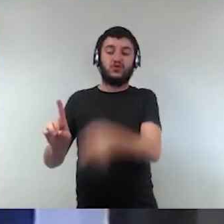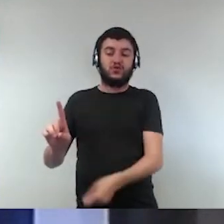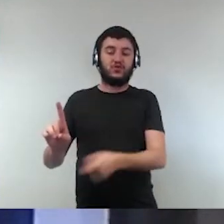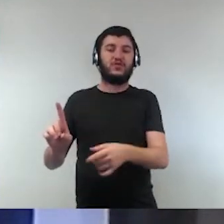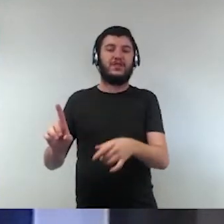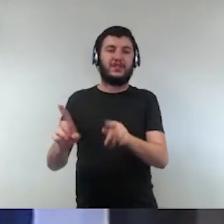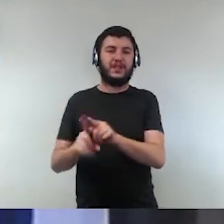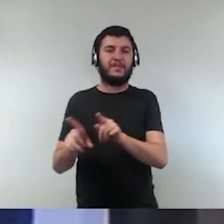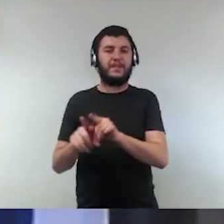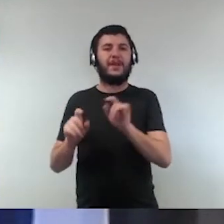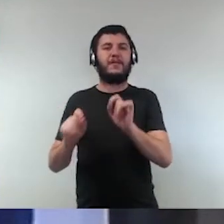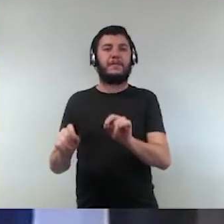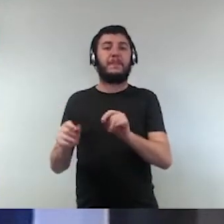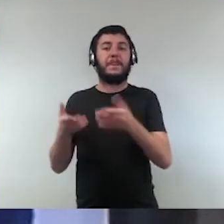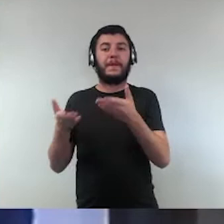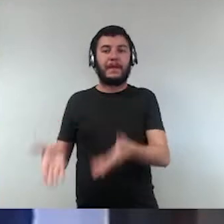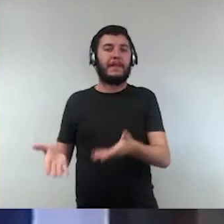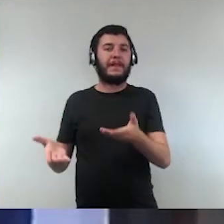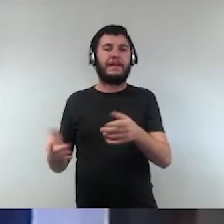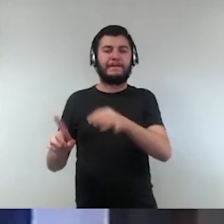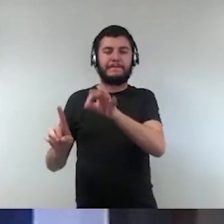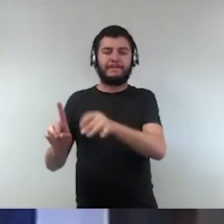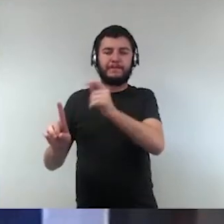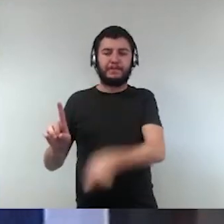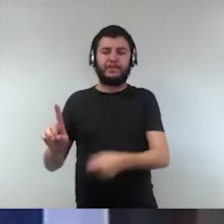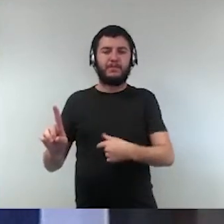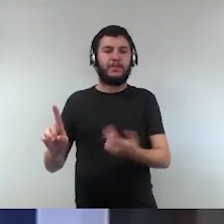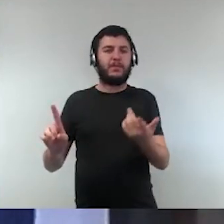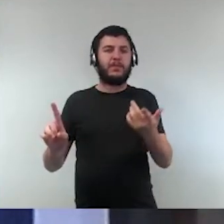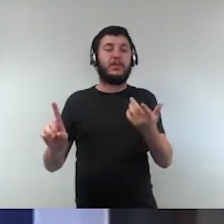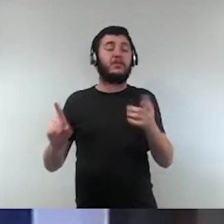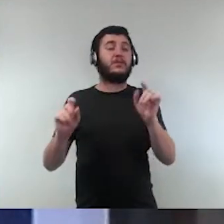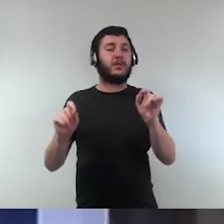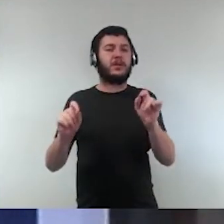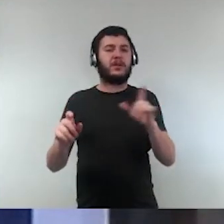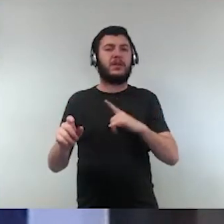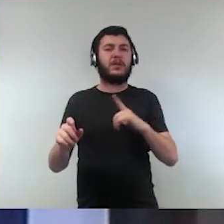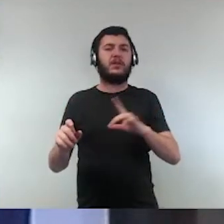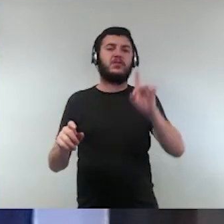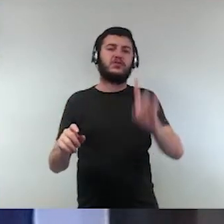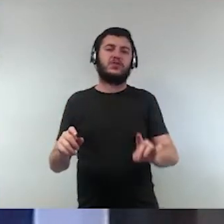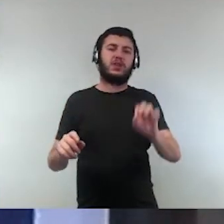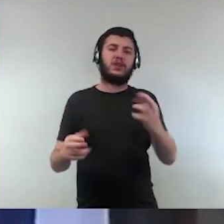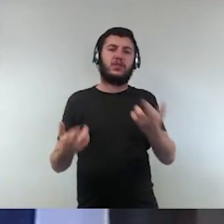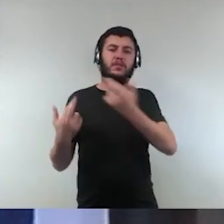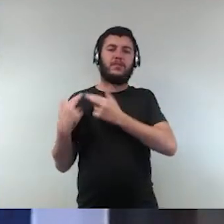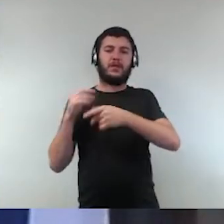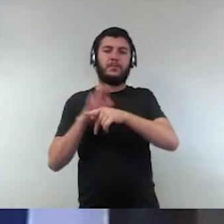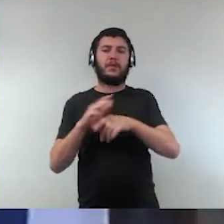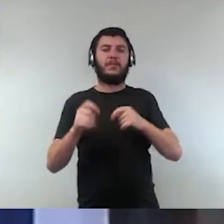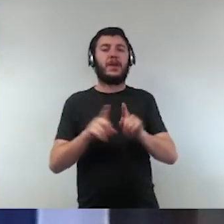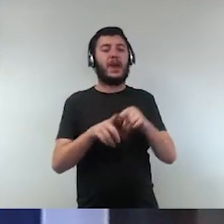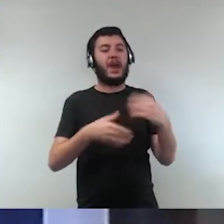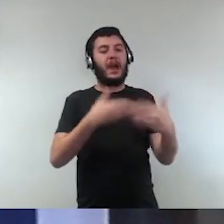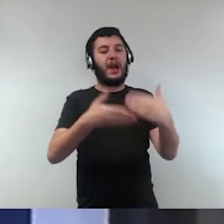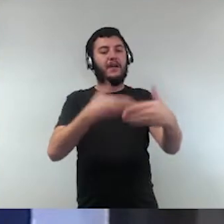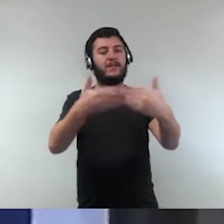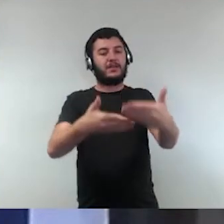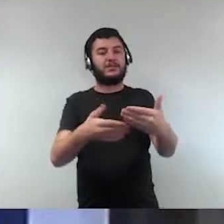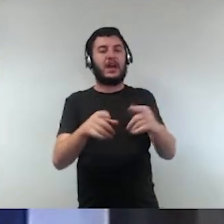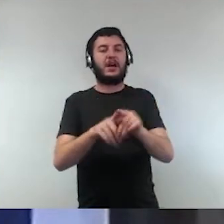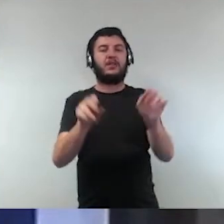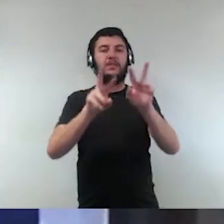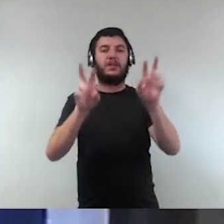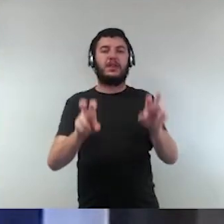o direito ou o dever de avançar sobre questões técnicas que ele mesmo confiou a um expert